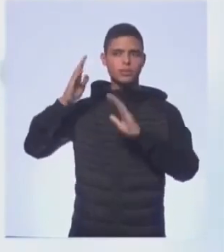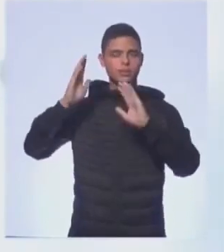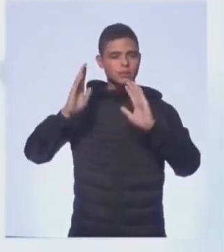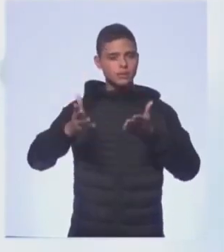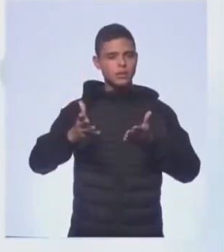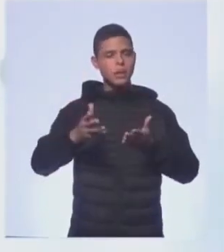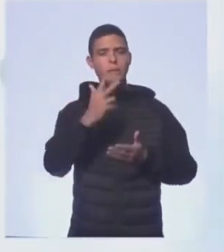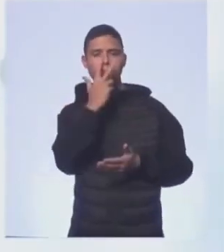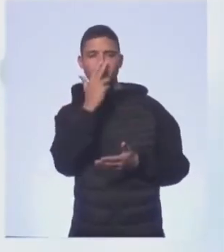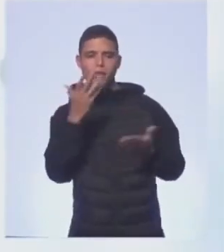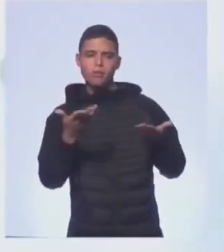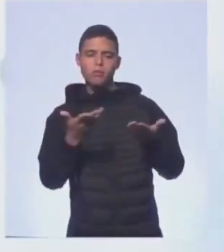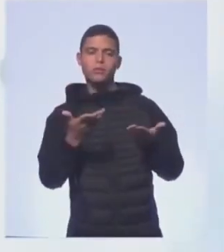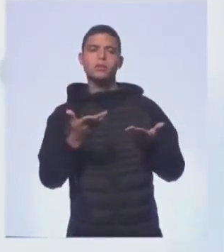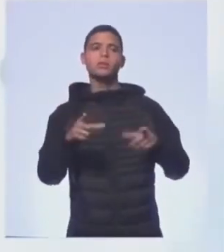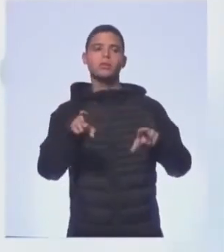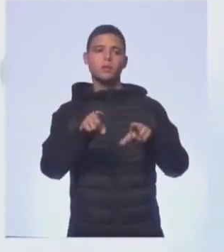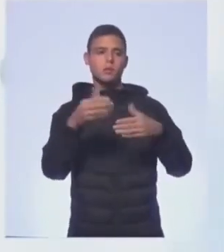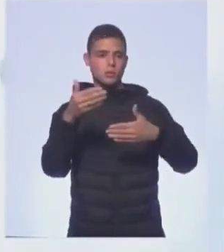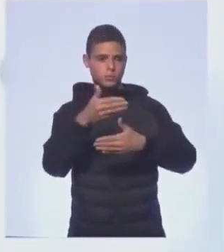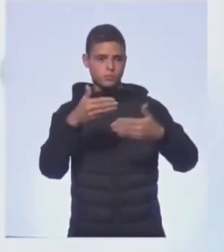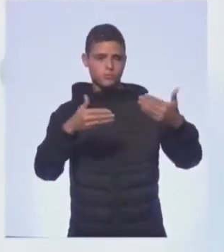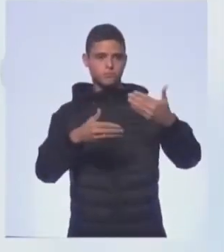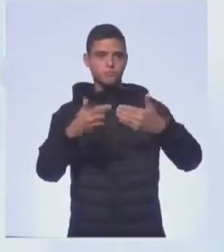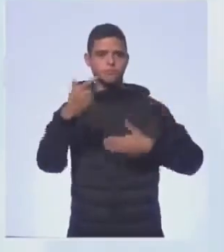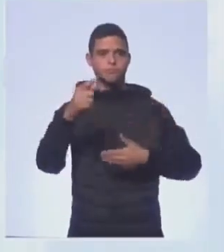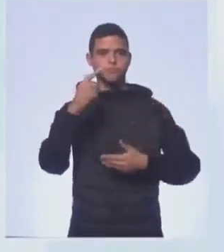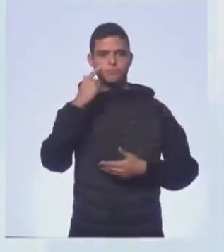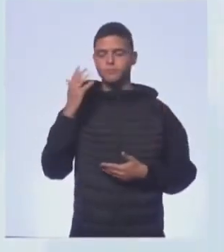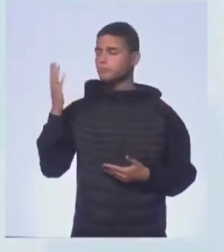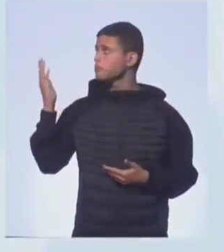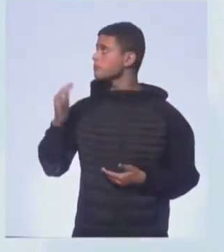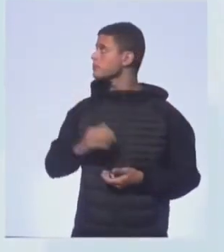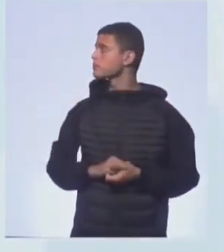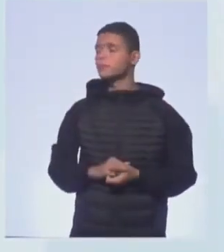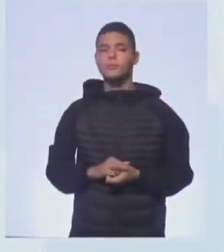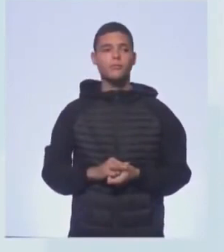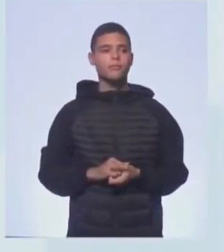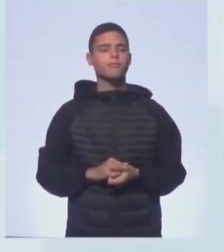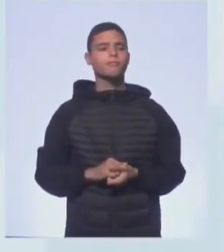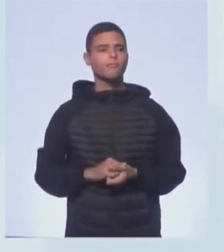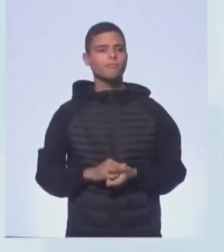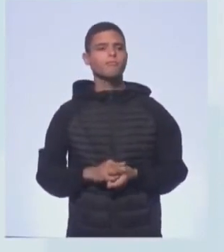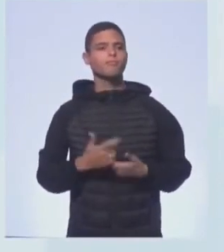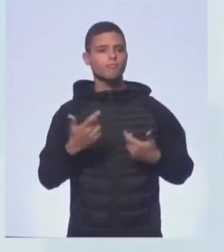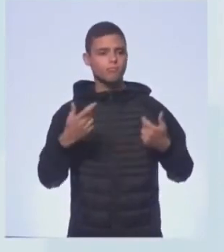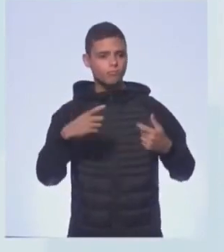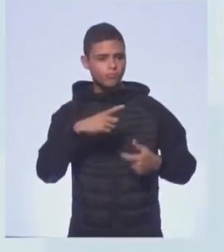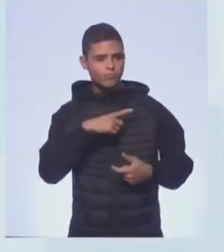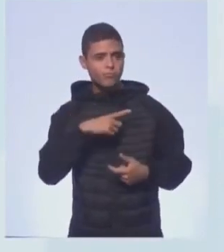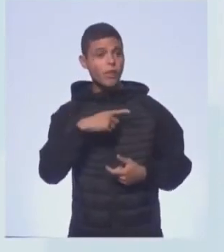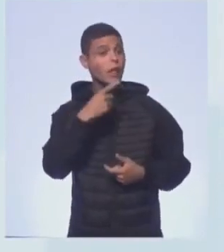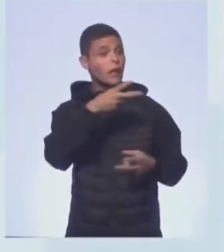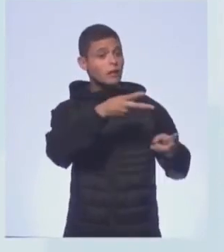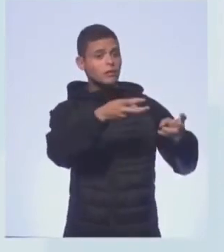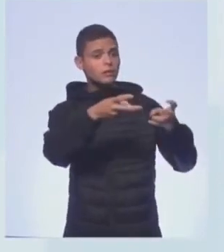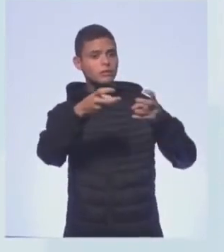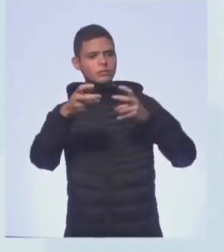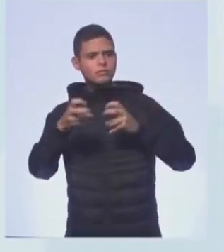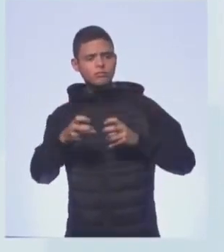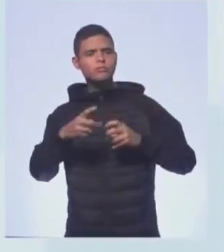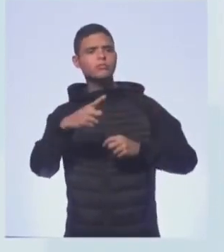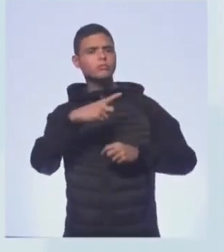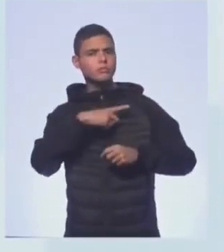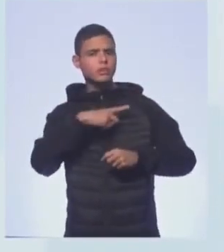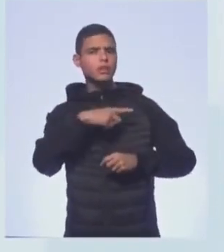fosse de hoje. Pode voltar lá para eles. Pode voltar. É preconceito? Verificar o que é esse preconceito. Se é